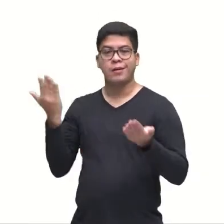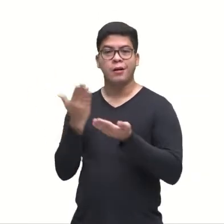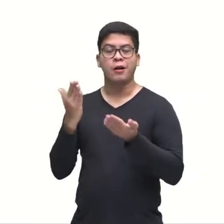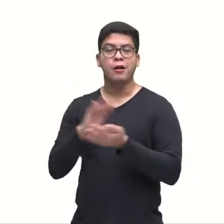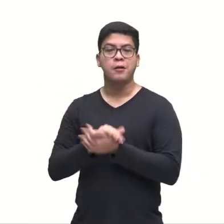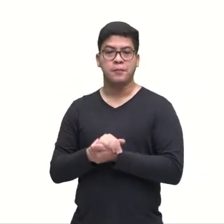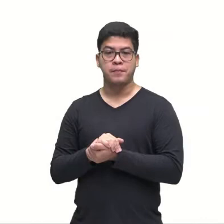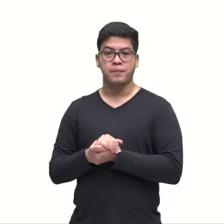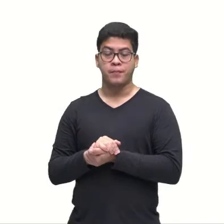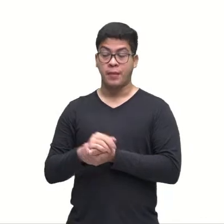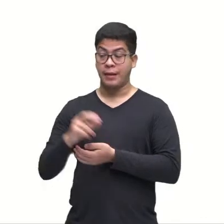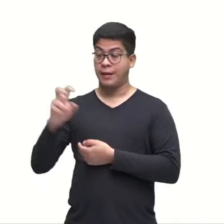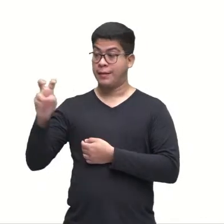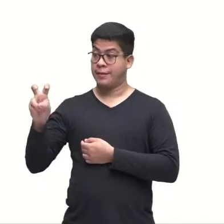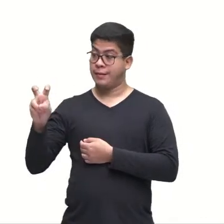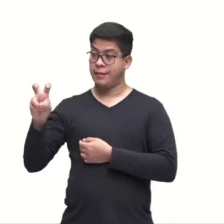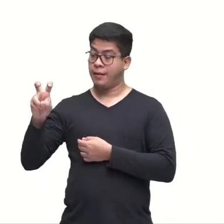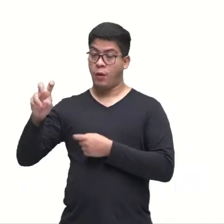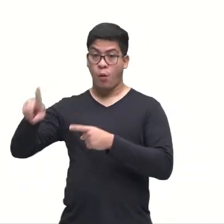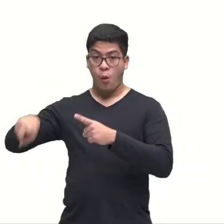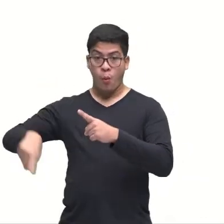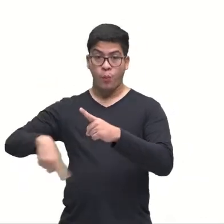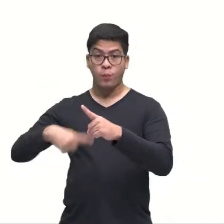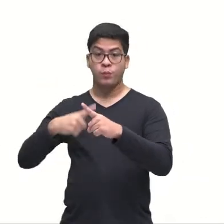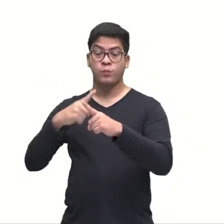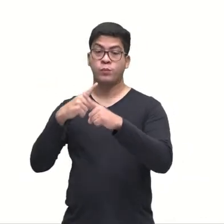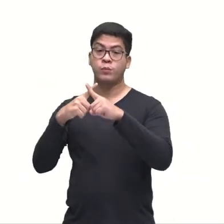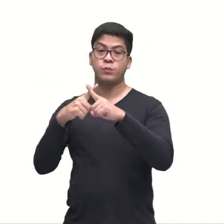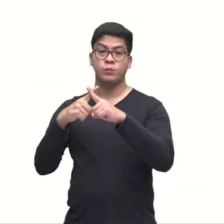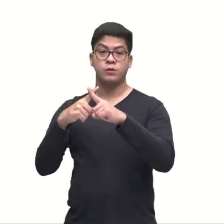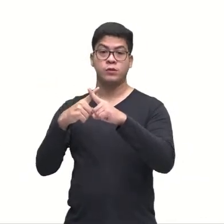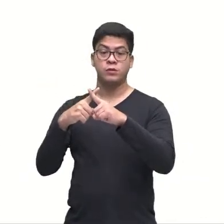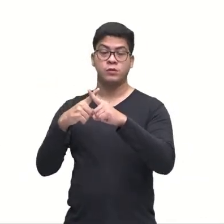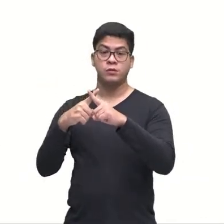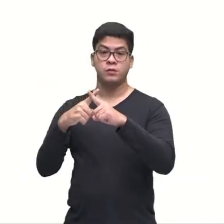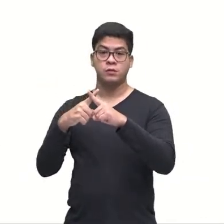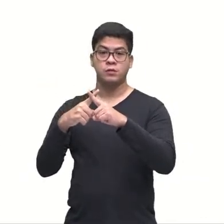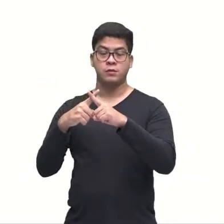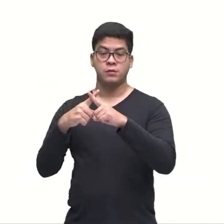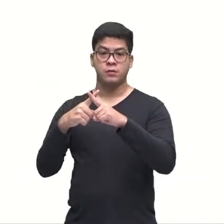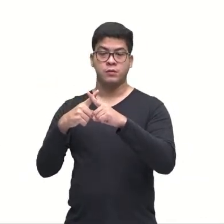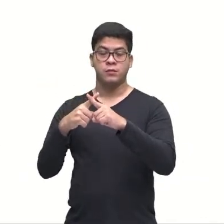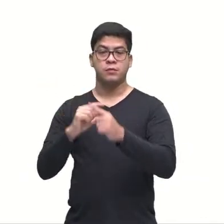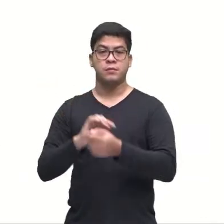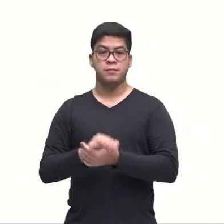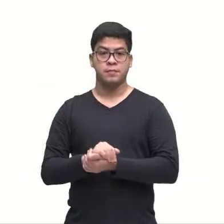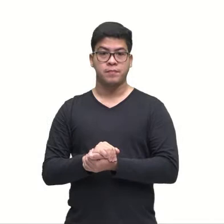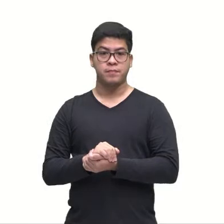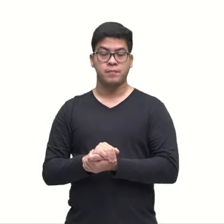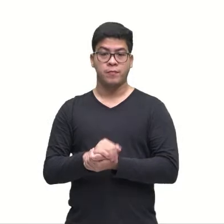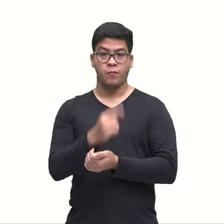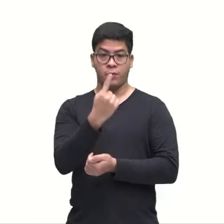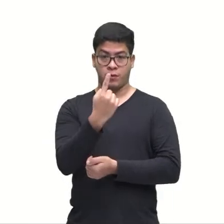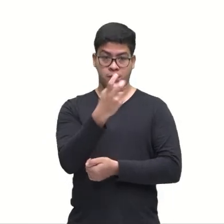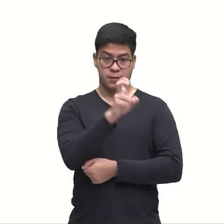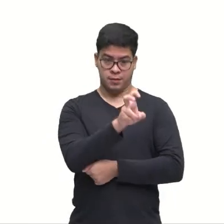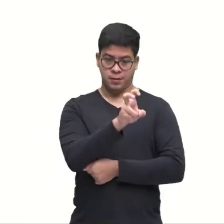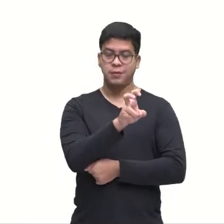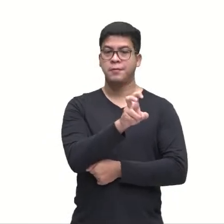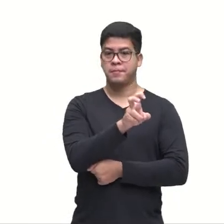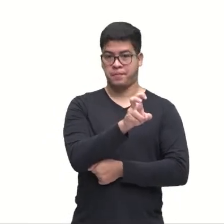vamos multiplicar o 5 com todos os números lá em cima. 5 vezes 1,